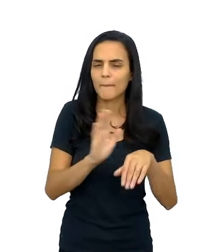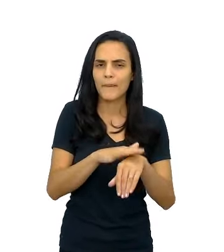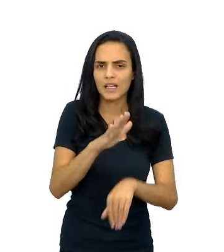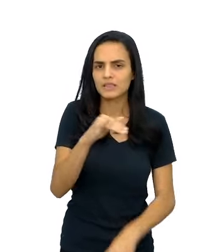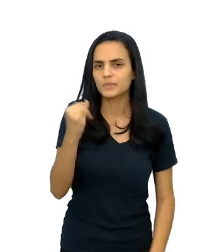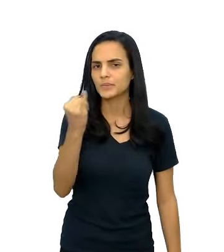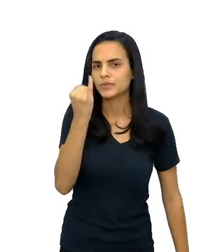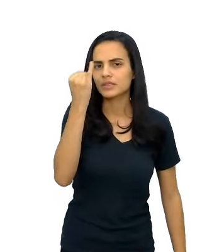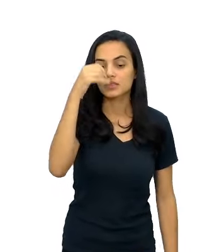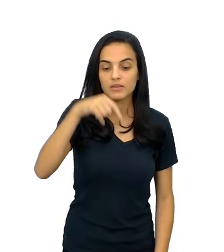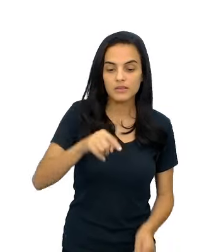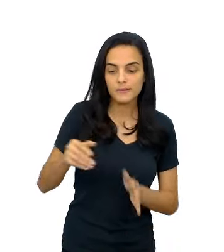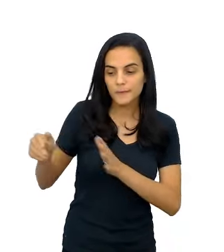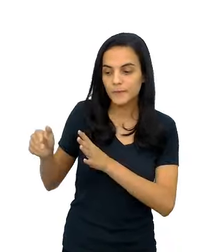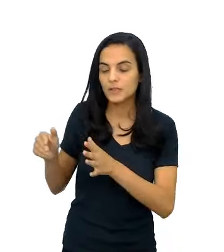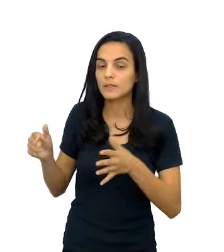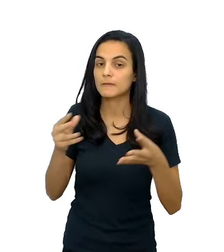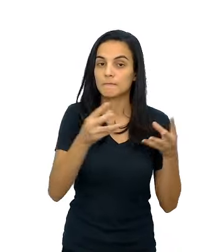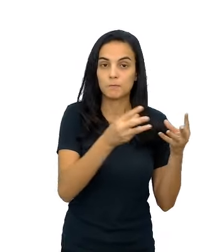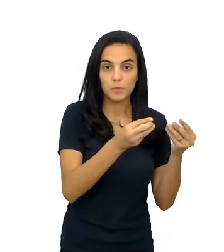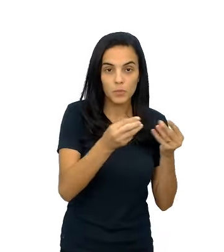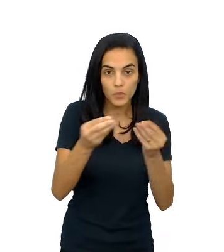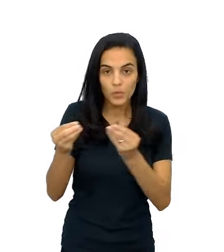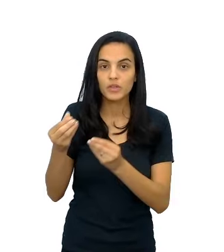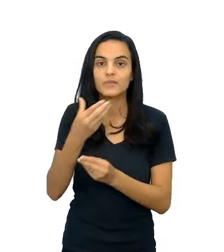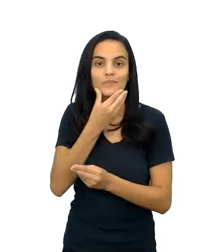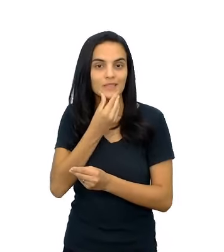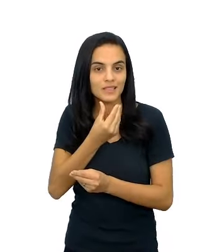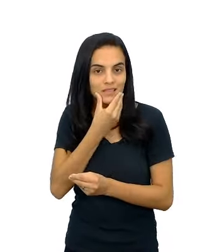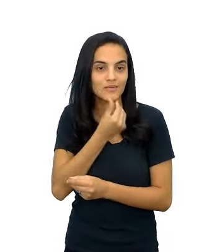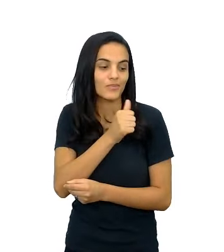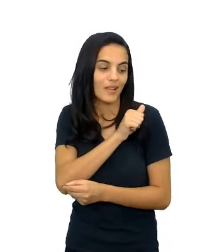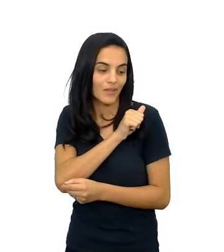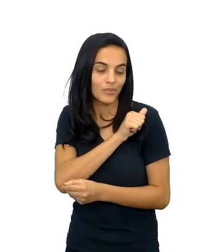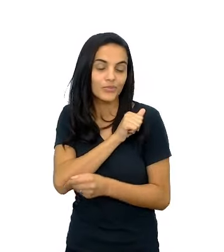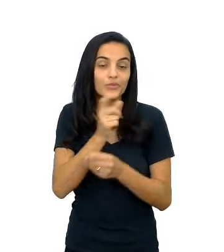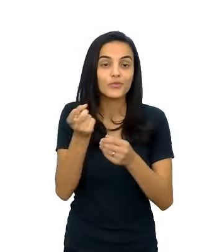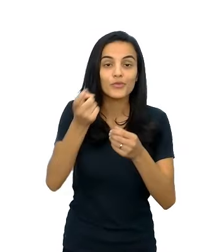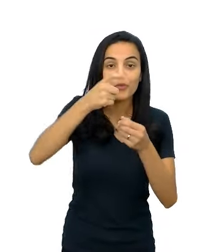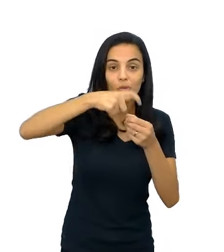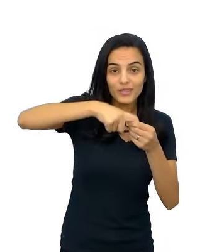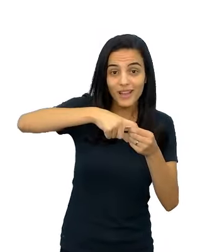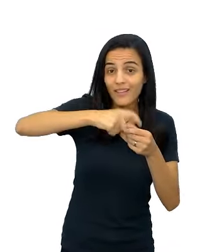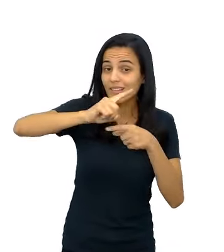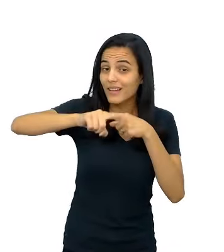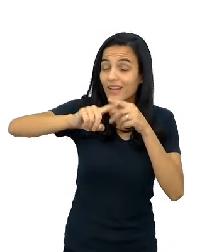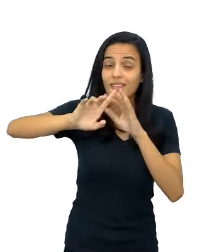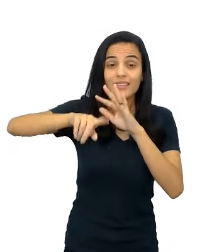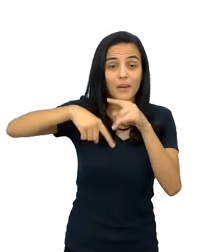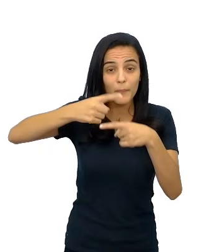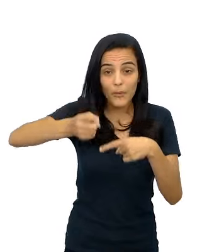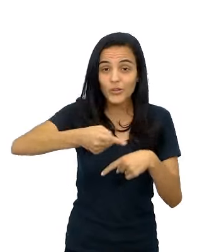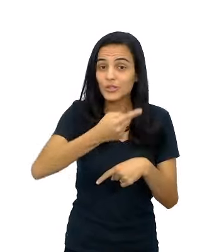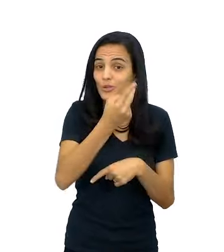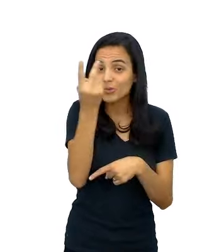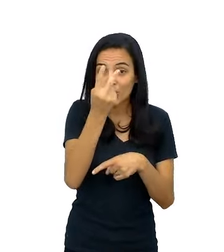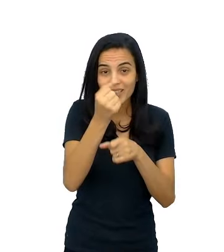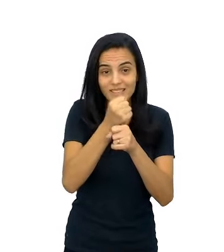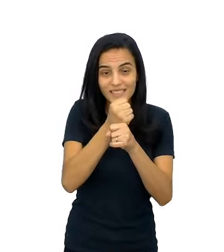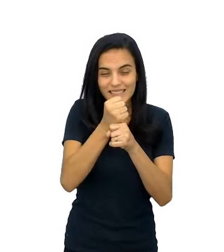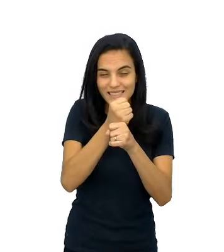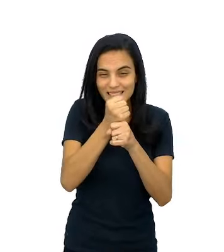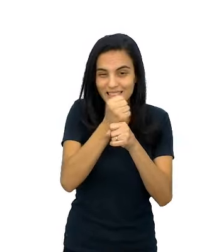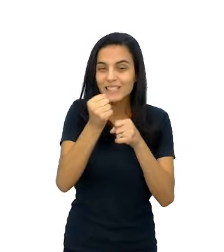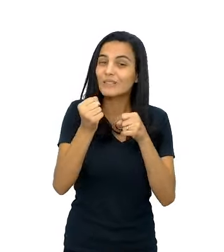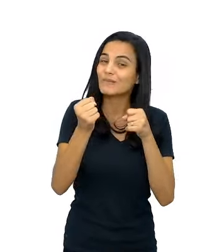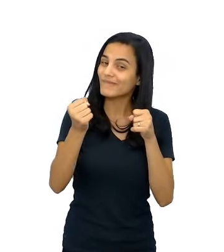estamos, né, nesse momento que muitos dos meninos, dos estudantes, eles voltaram depois de 2 anos, né, nós temos muitos